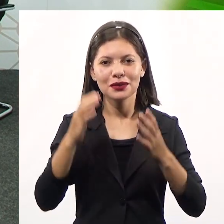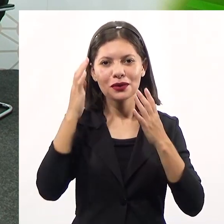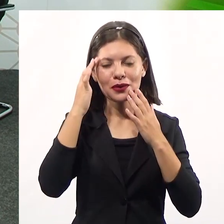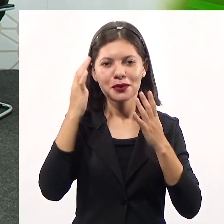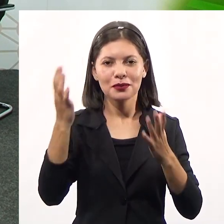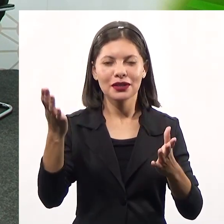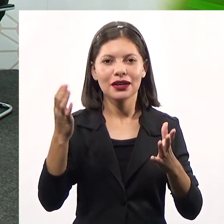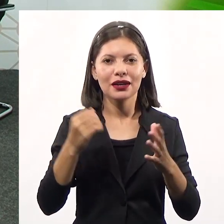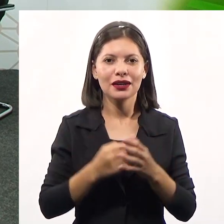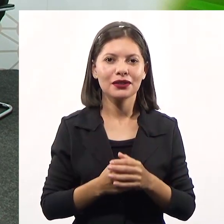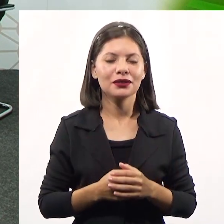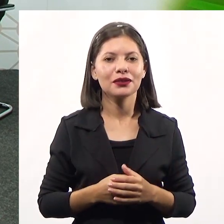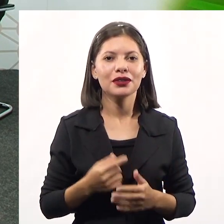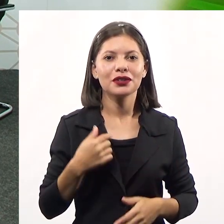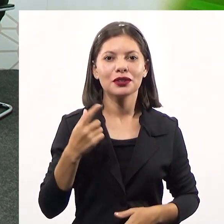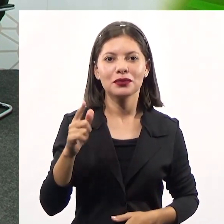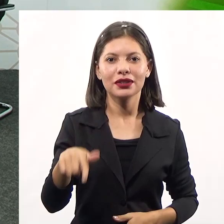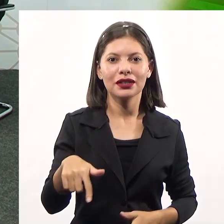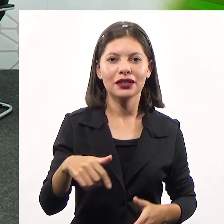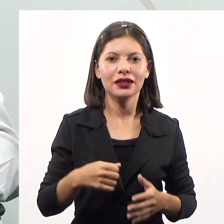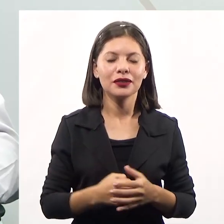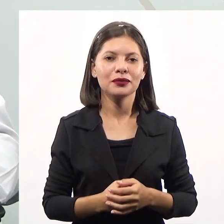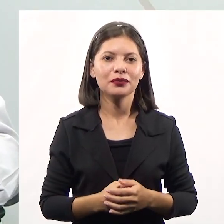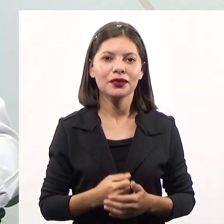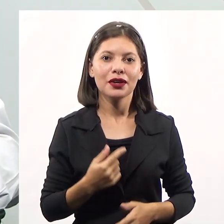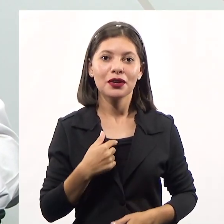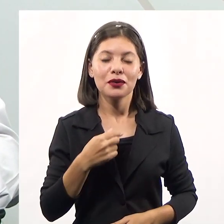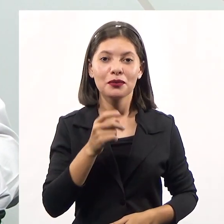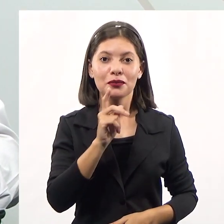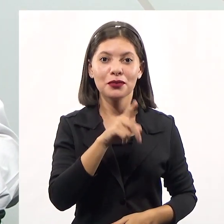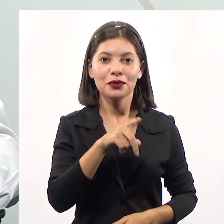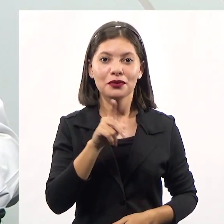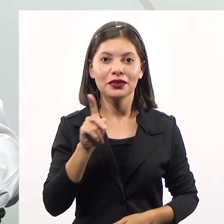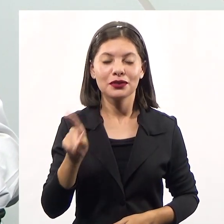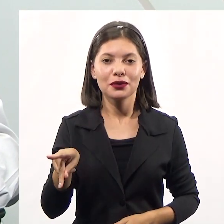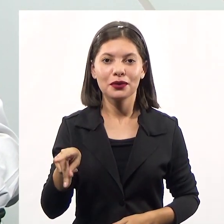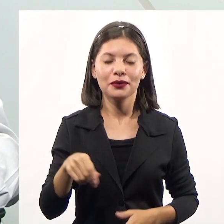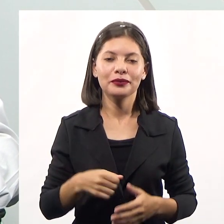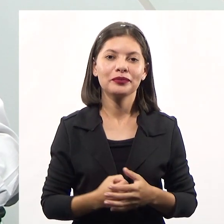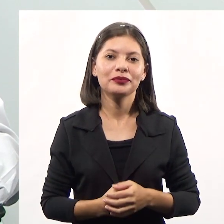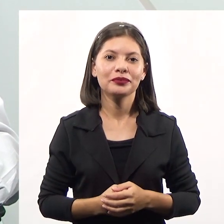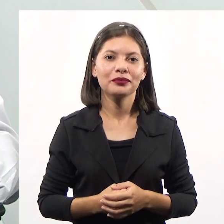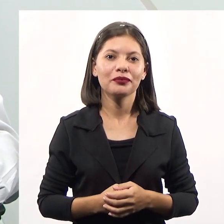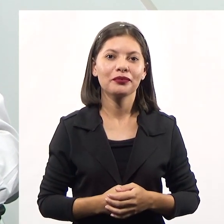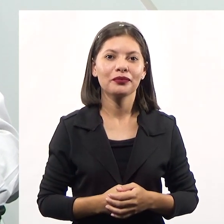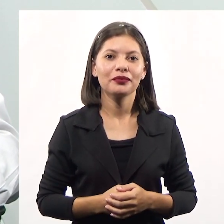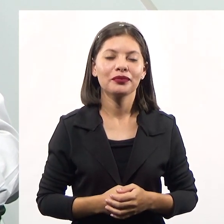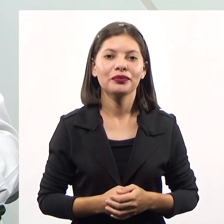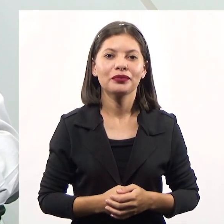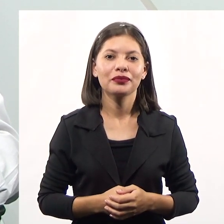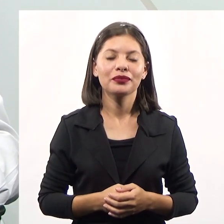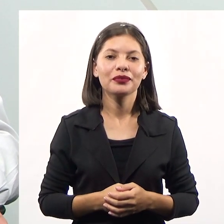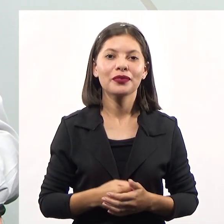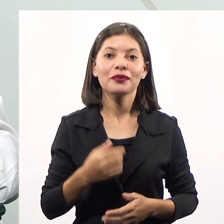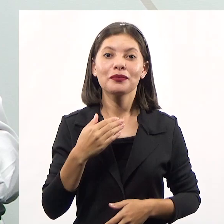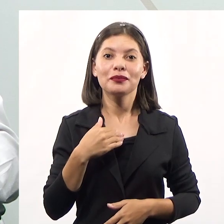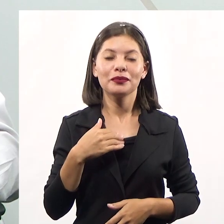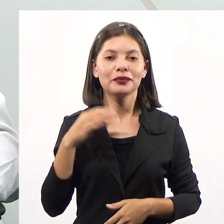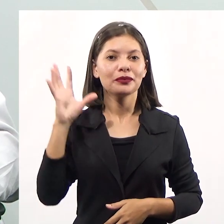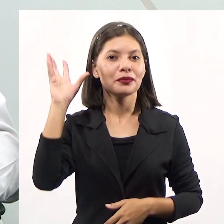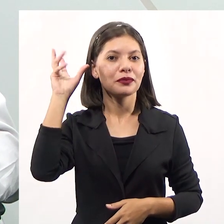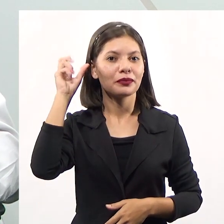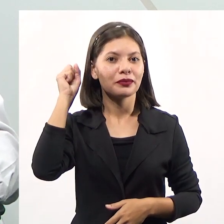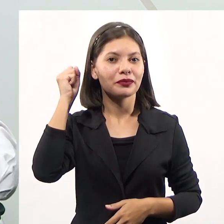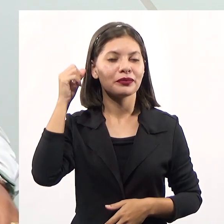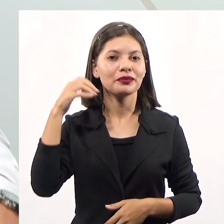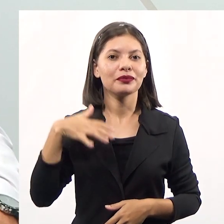Mais uma vez estamos aqui. Muito bem, eu sou o professor Geraldo, vocês já me conhecem. Vou fazer